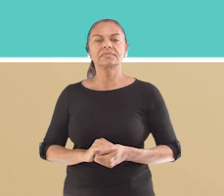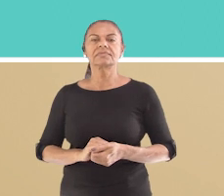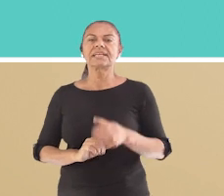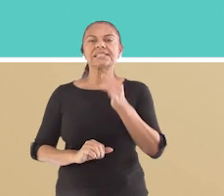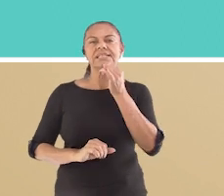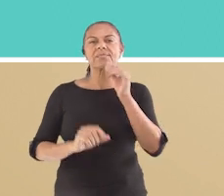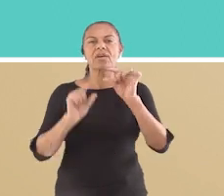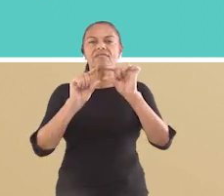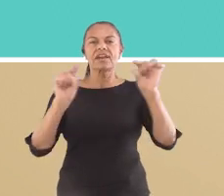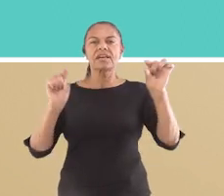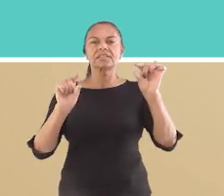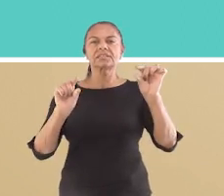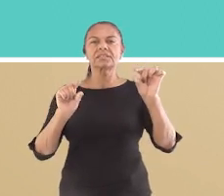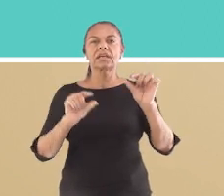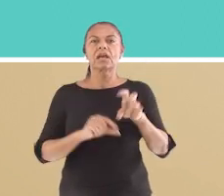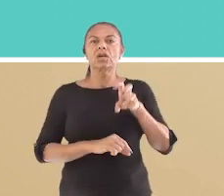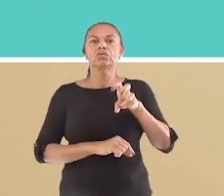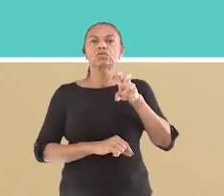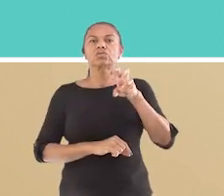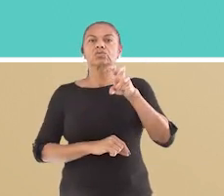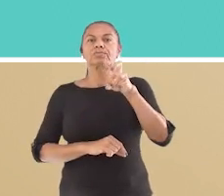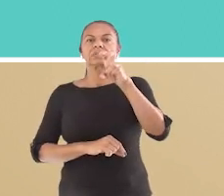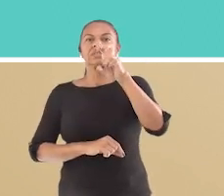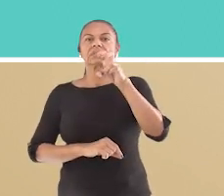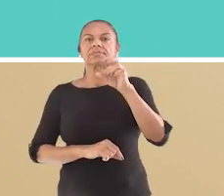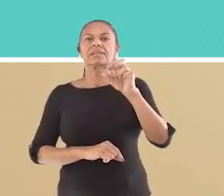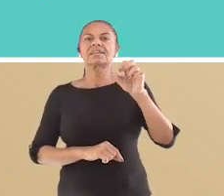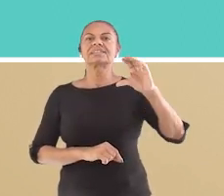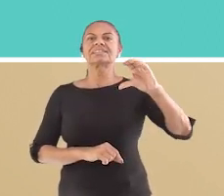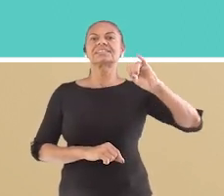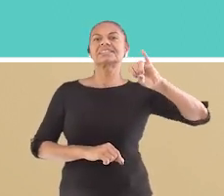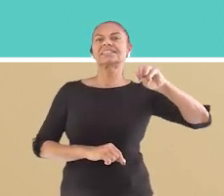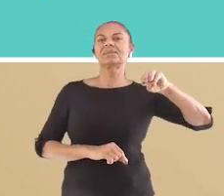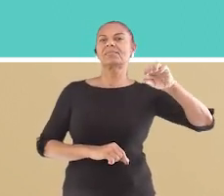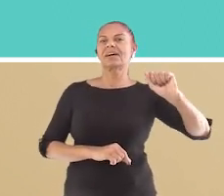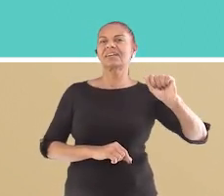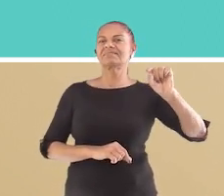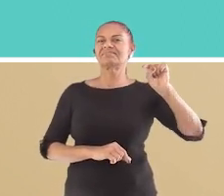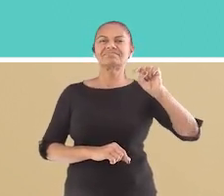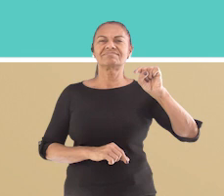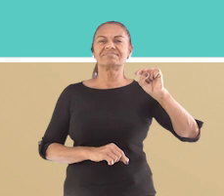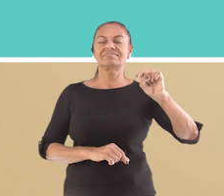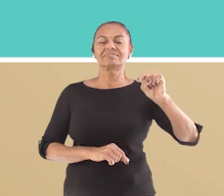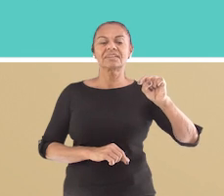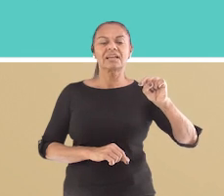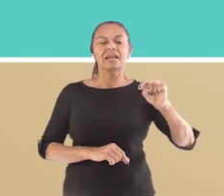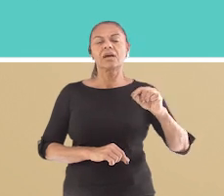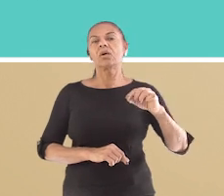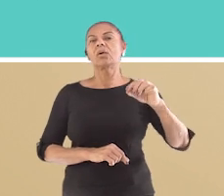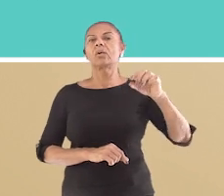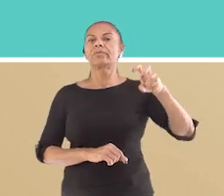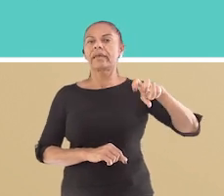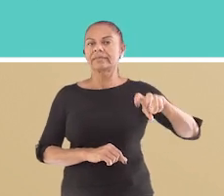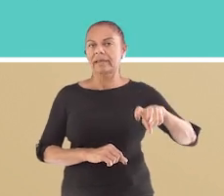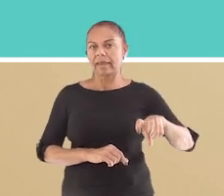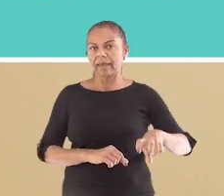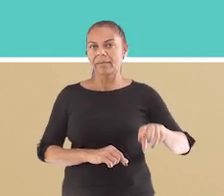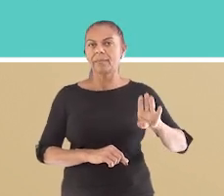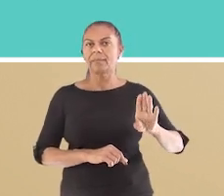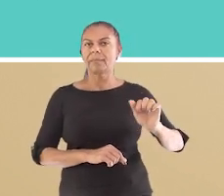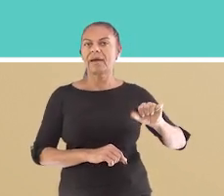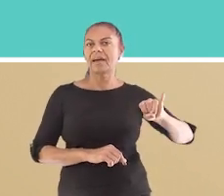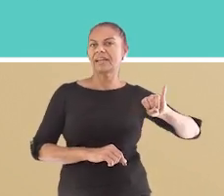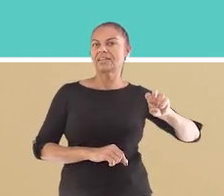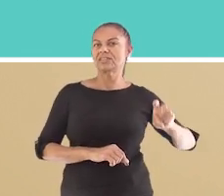cima é um pleonasmo, ou seja, uma repetição de ideias, igual a, por exemplo, descer para baixo. Eu vi